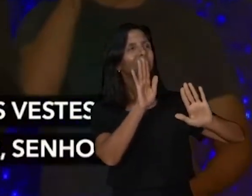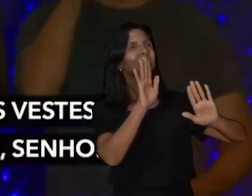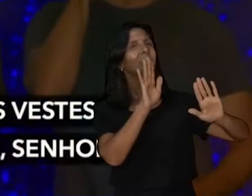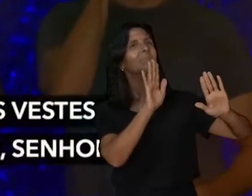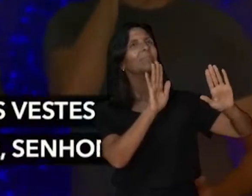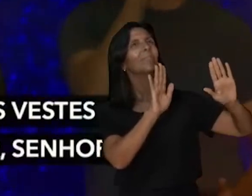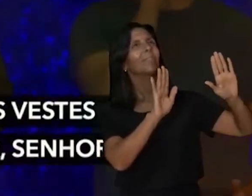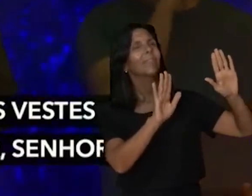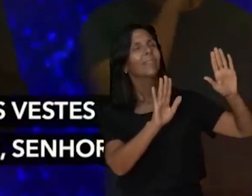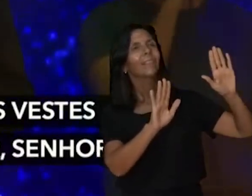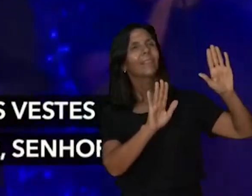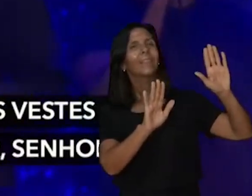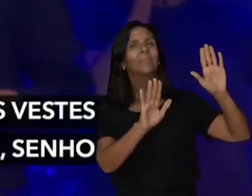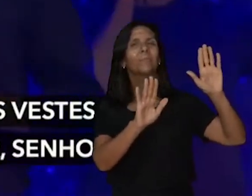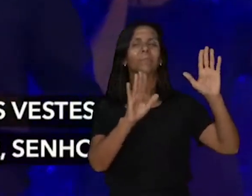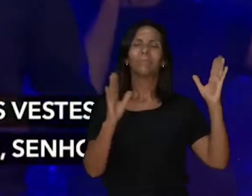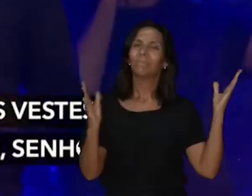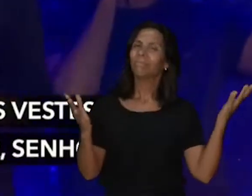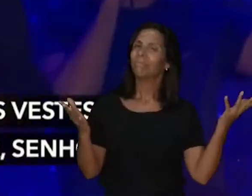adorar.